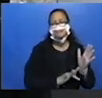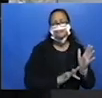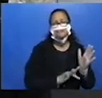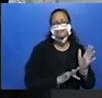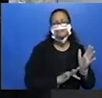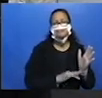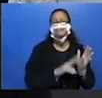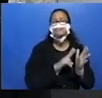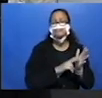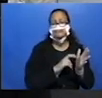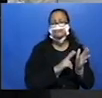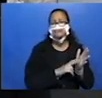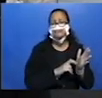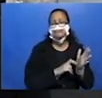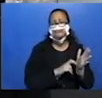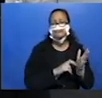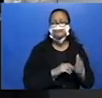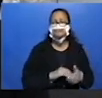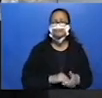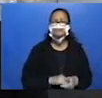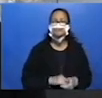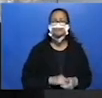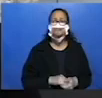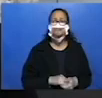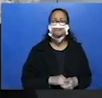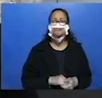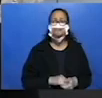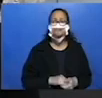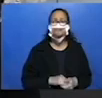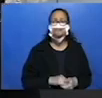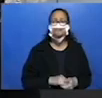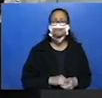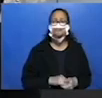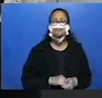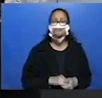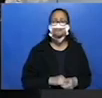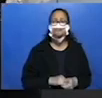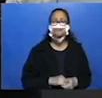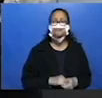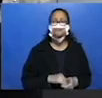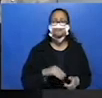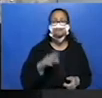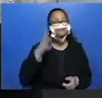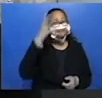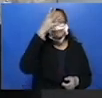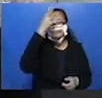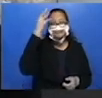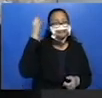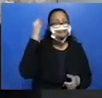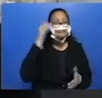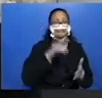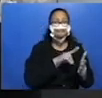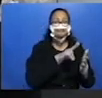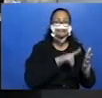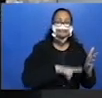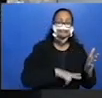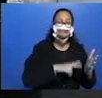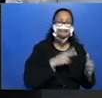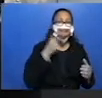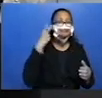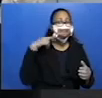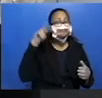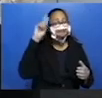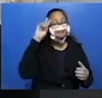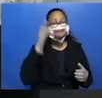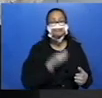ao vocabulário, tá bom? Vou bater novamente para que vocês não esqueçam de ler a biografia do autor,